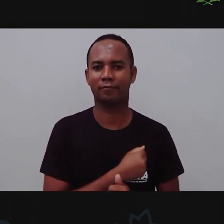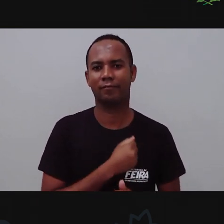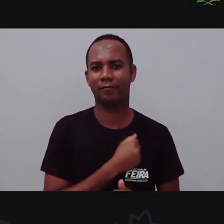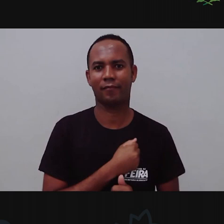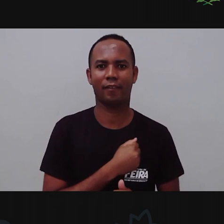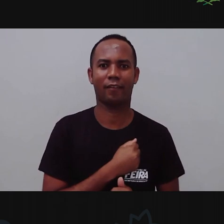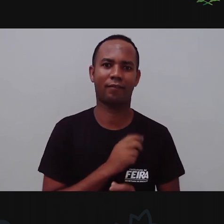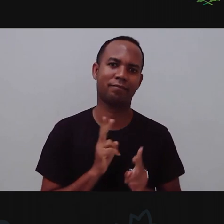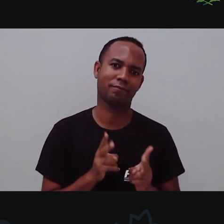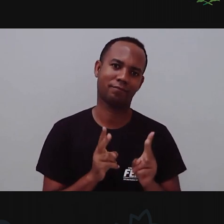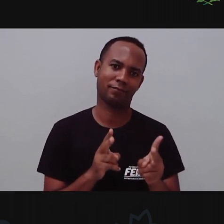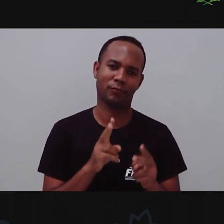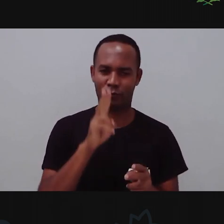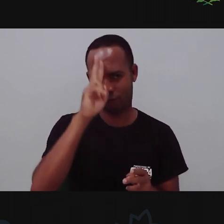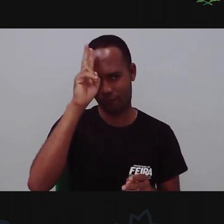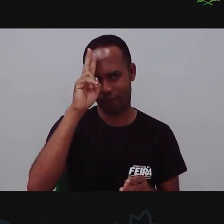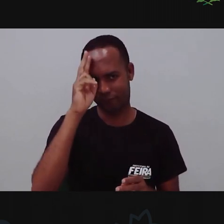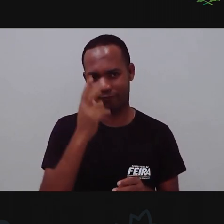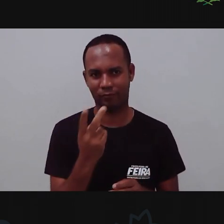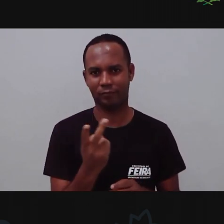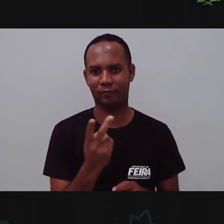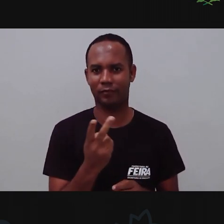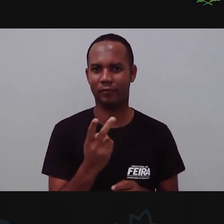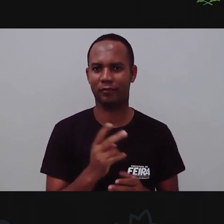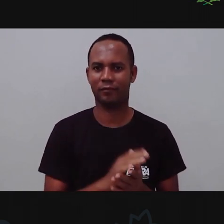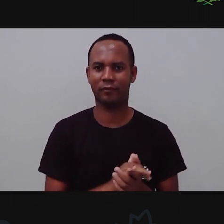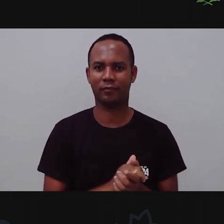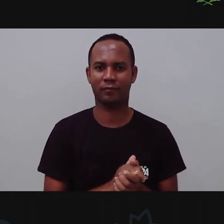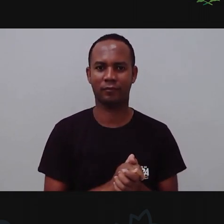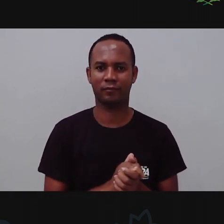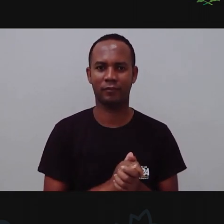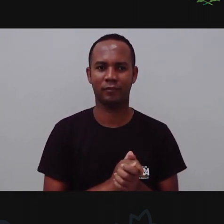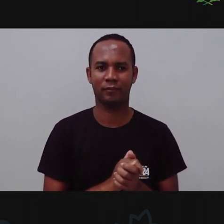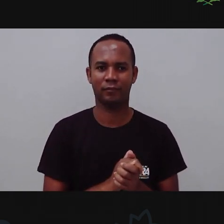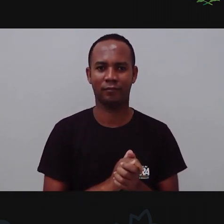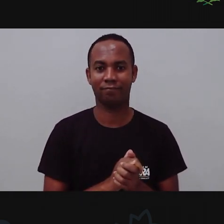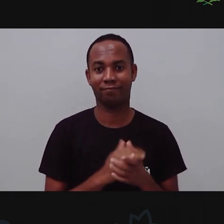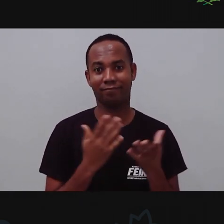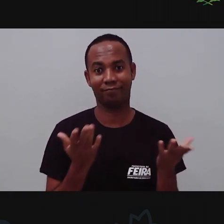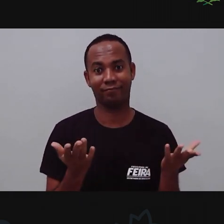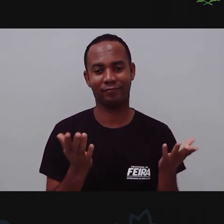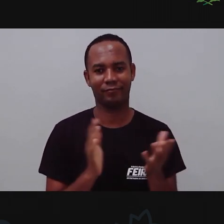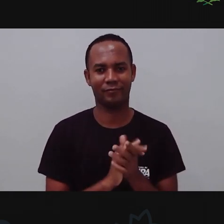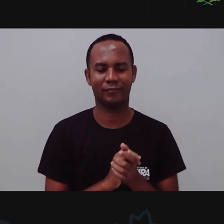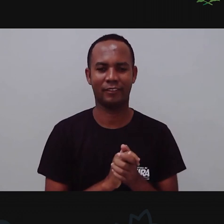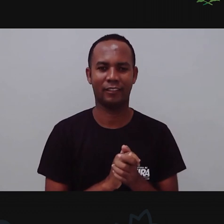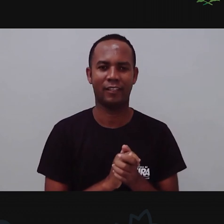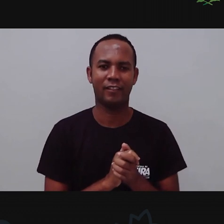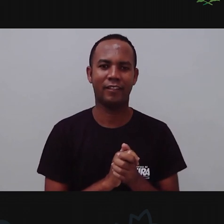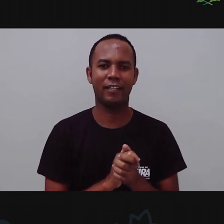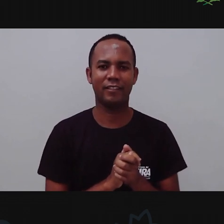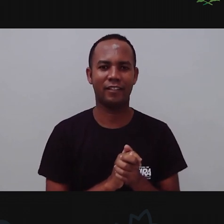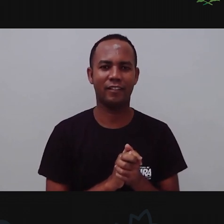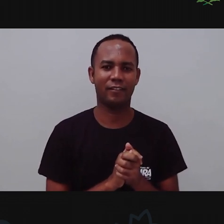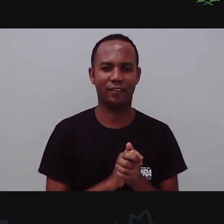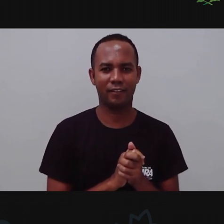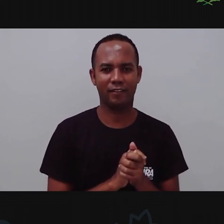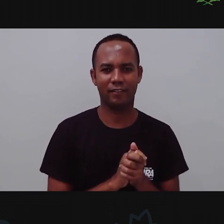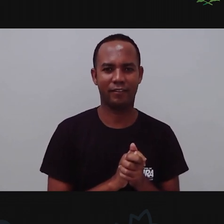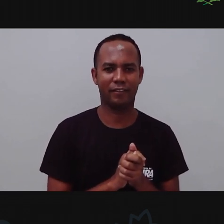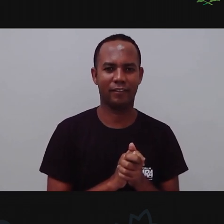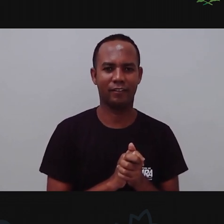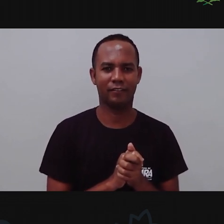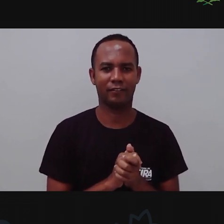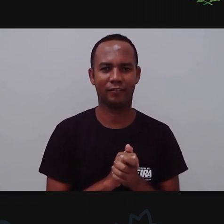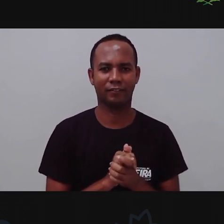Anderson aqui para vocês. Ô, Anderson, tá faltando o seu nome aí. Hoje você tá sem moral, viu? Tá só